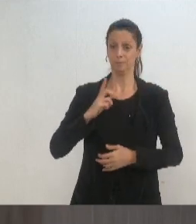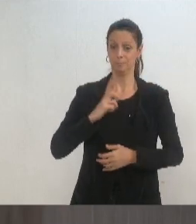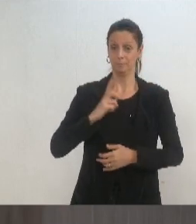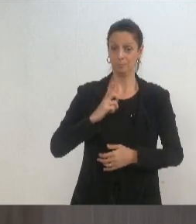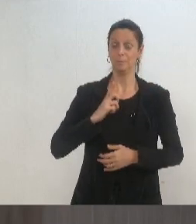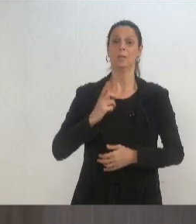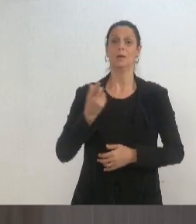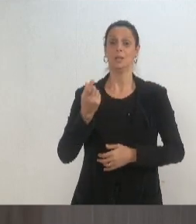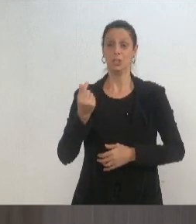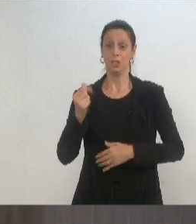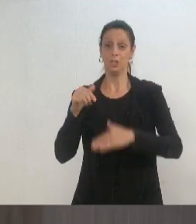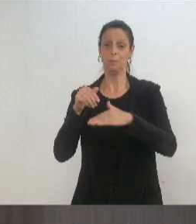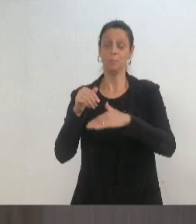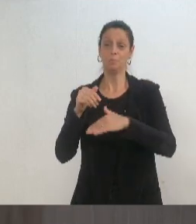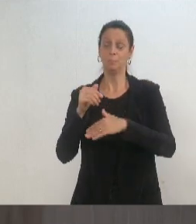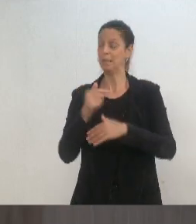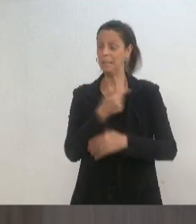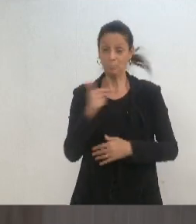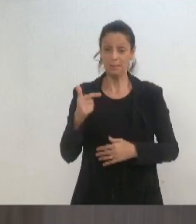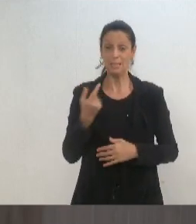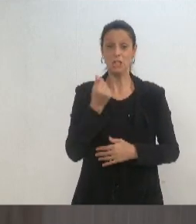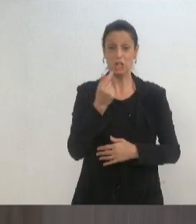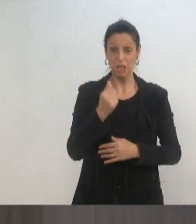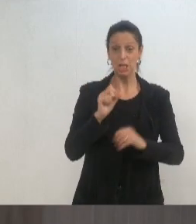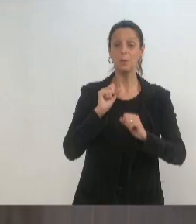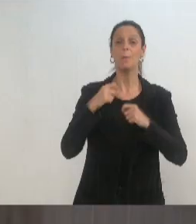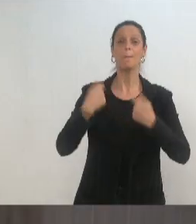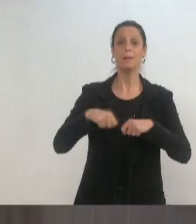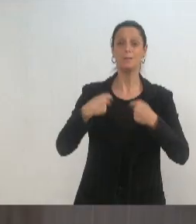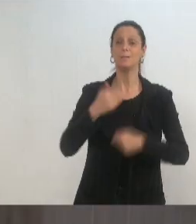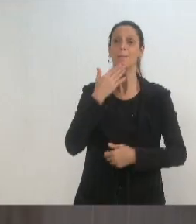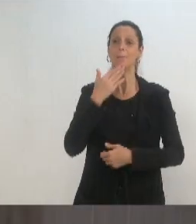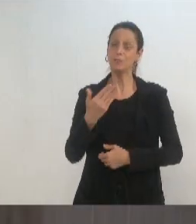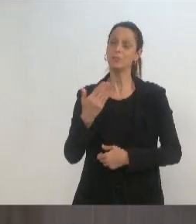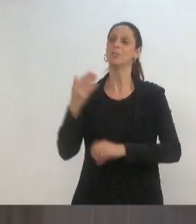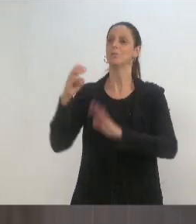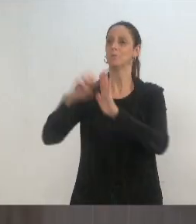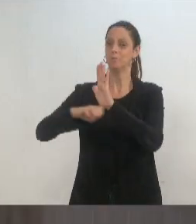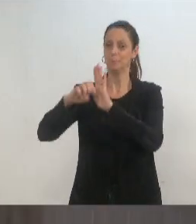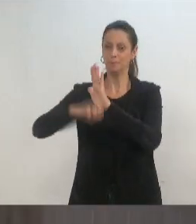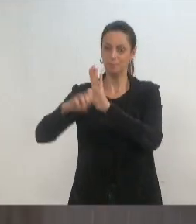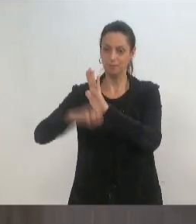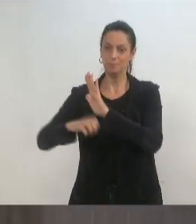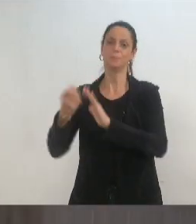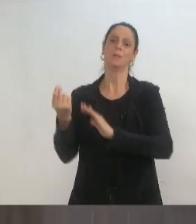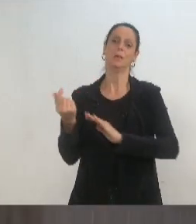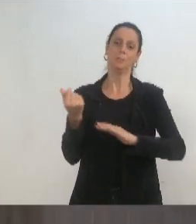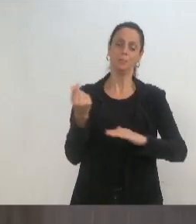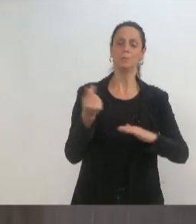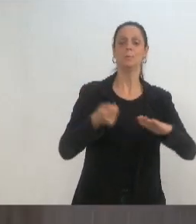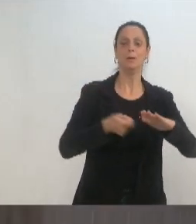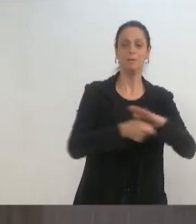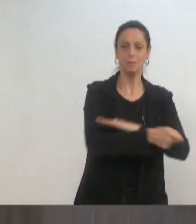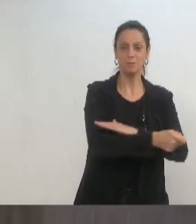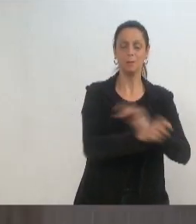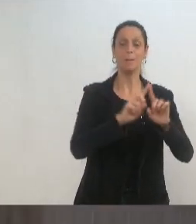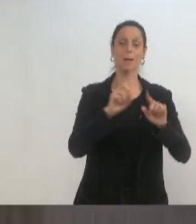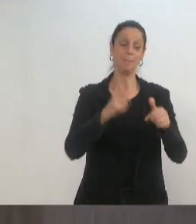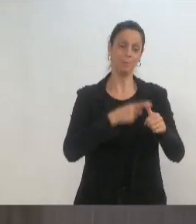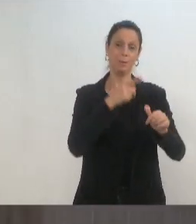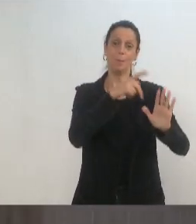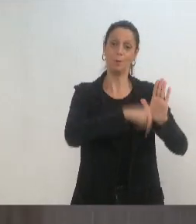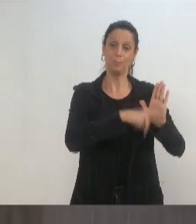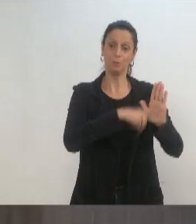projeto, se planeja, busca recurso e traz. Não adianta pedir recurso se o cara chegar lá e dizer, não tem projeto, como é que eu vou fazer e eu vou executar. Mas o que me incomoda é que